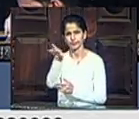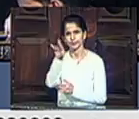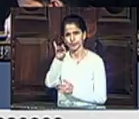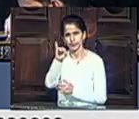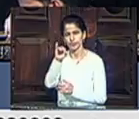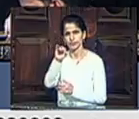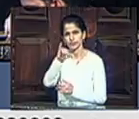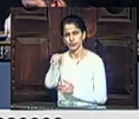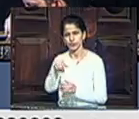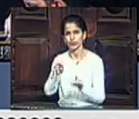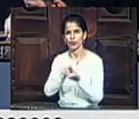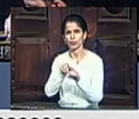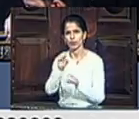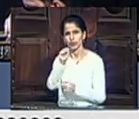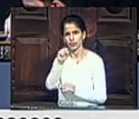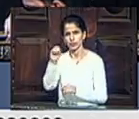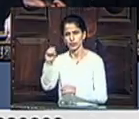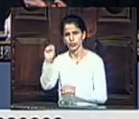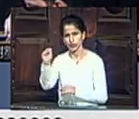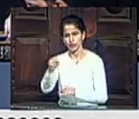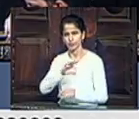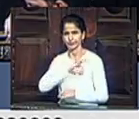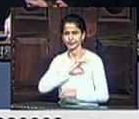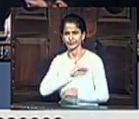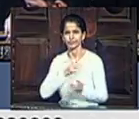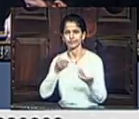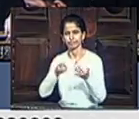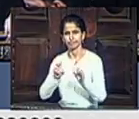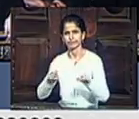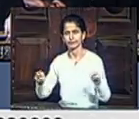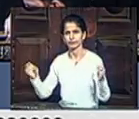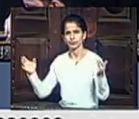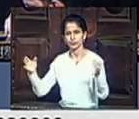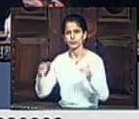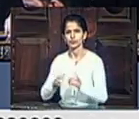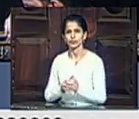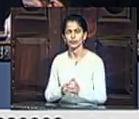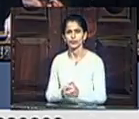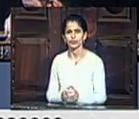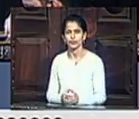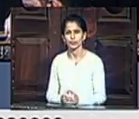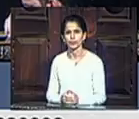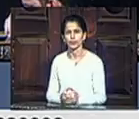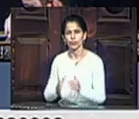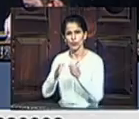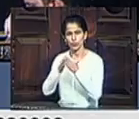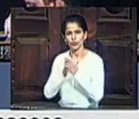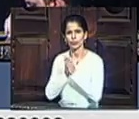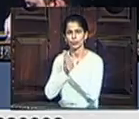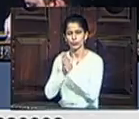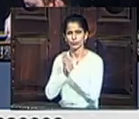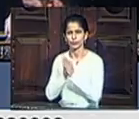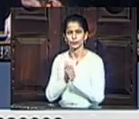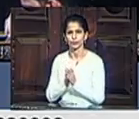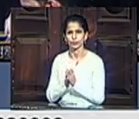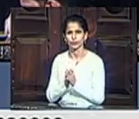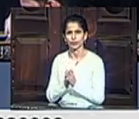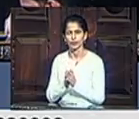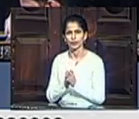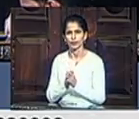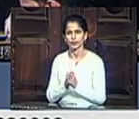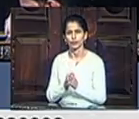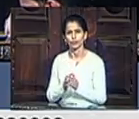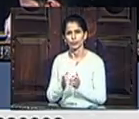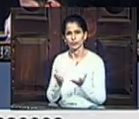Polícia, e que estão aqui de forma ordeira. Só quero pedir a vocês que, quando tiver